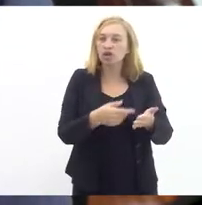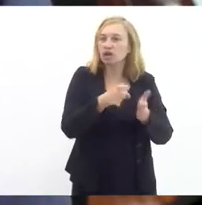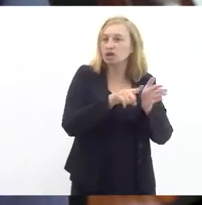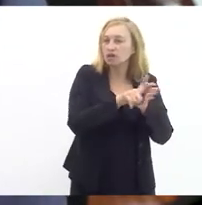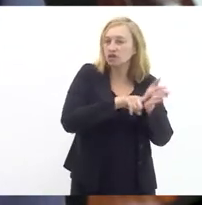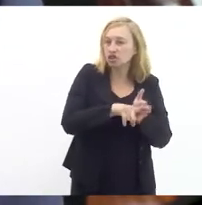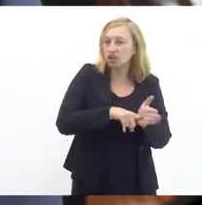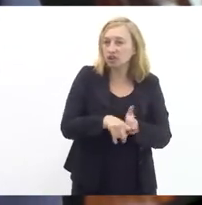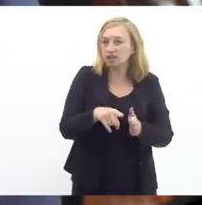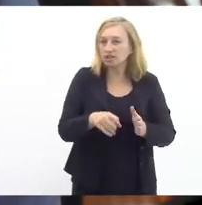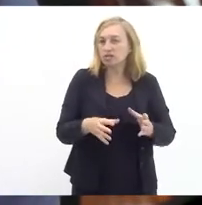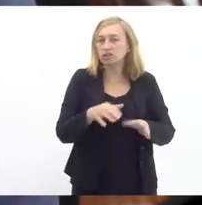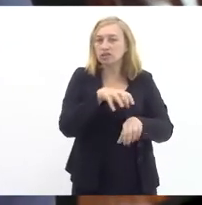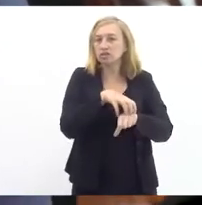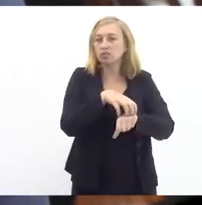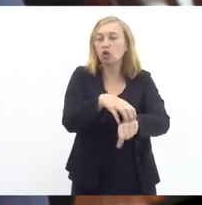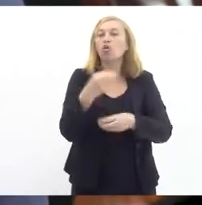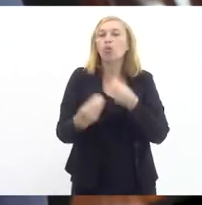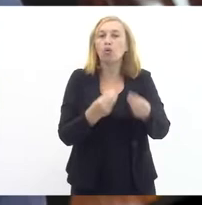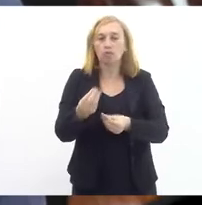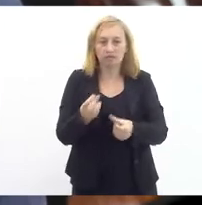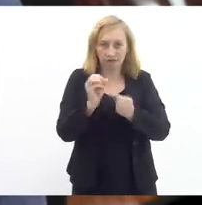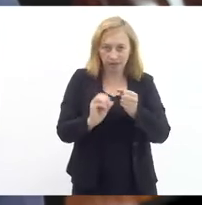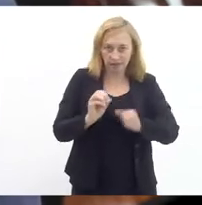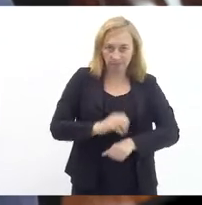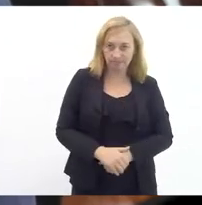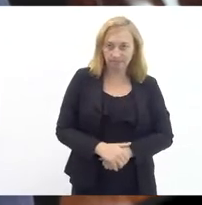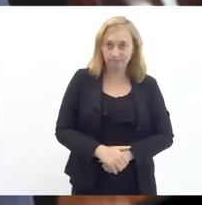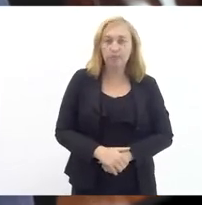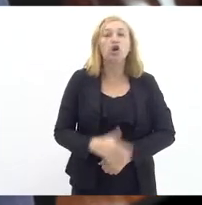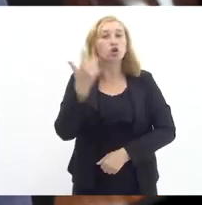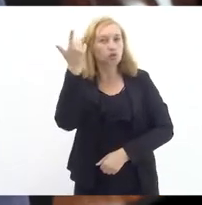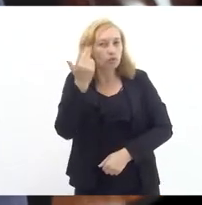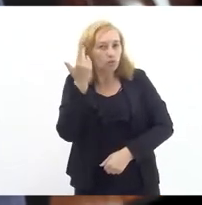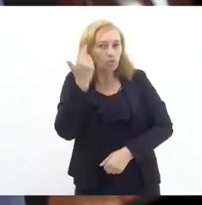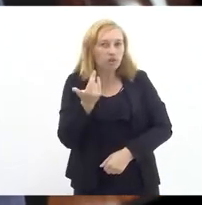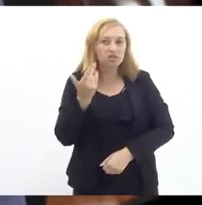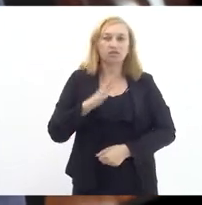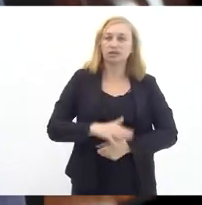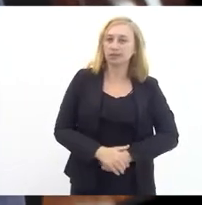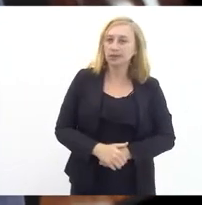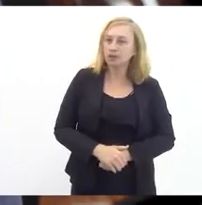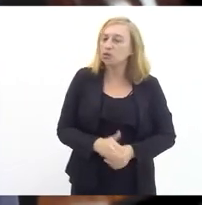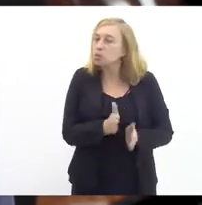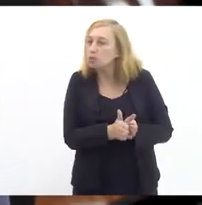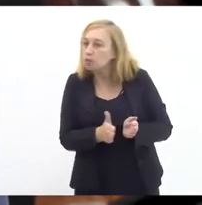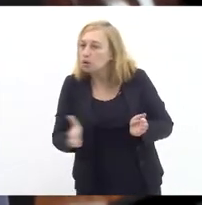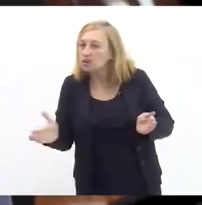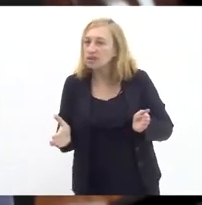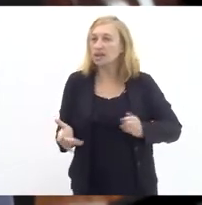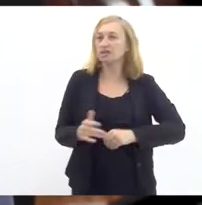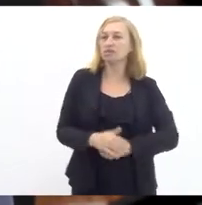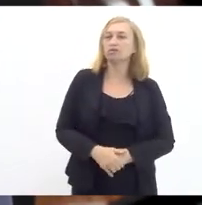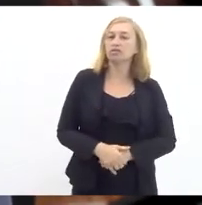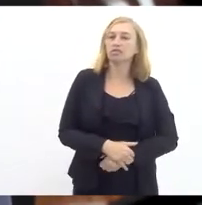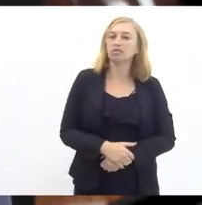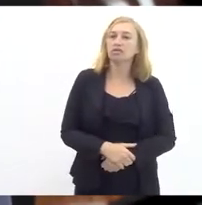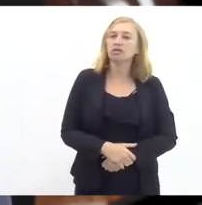de Transporte, como que ela é realizada. E, anualmente, inclusive, nesse ano, é o processo 652,